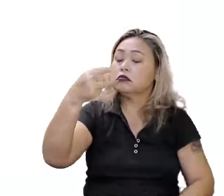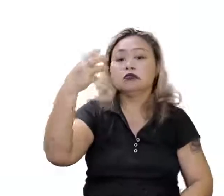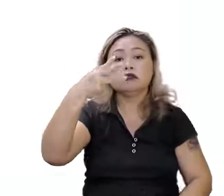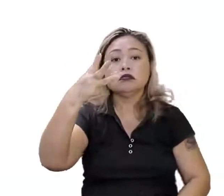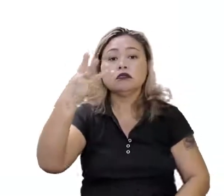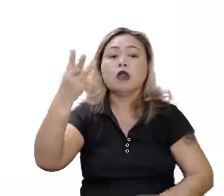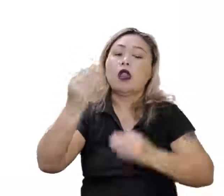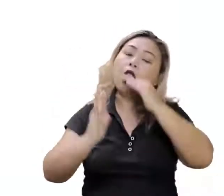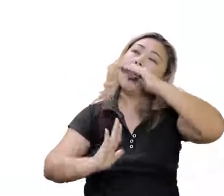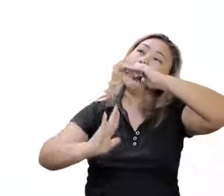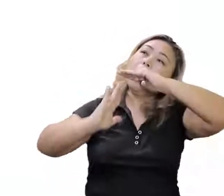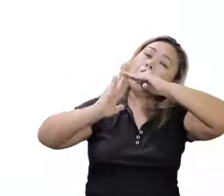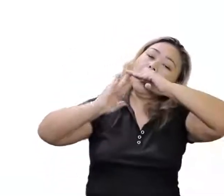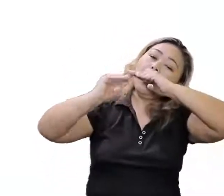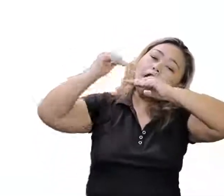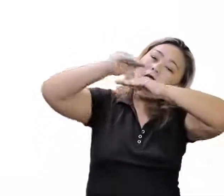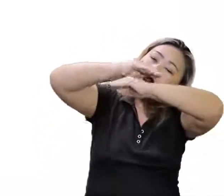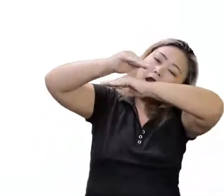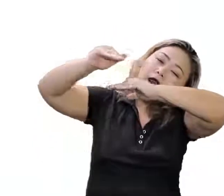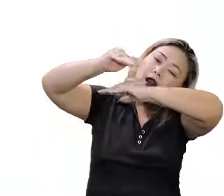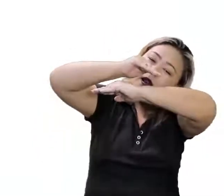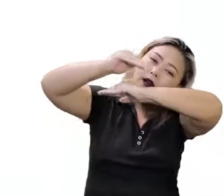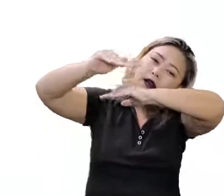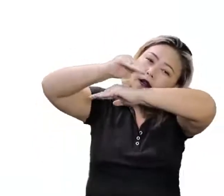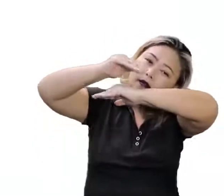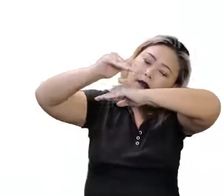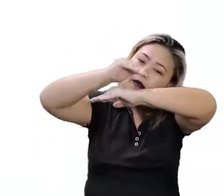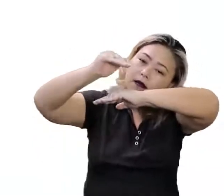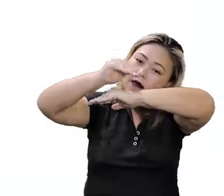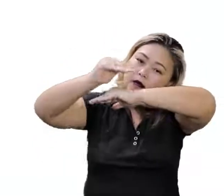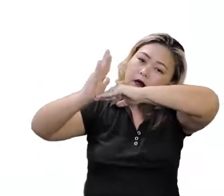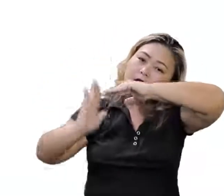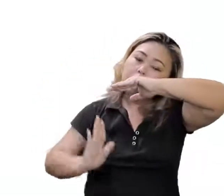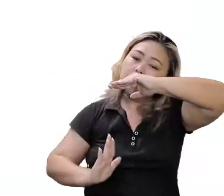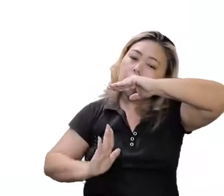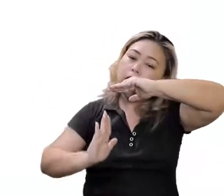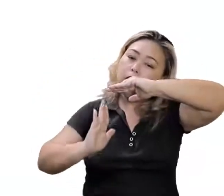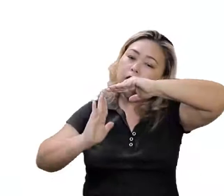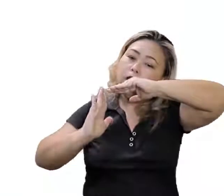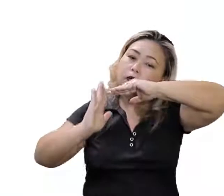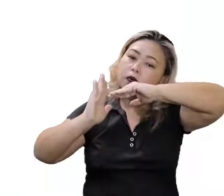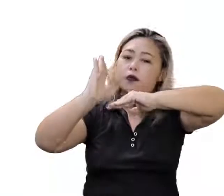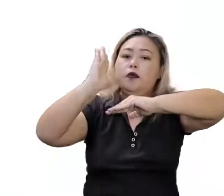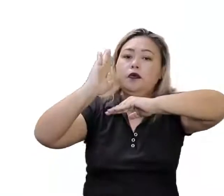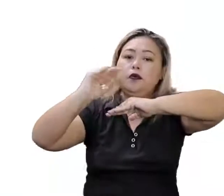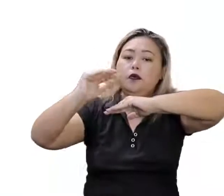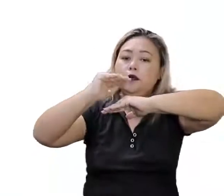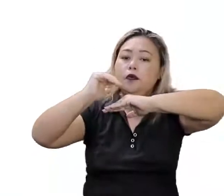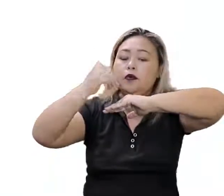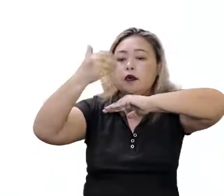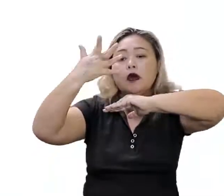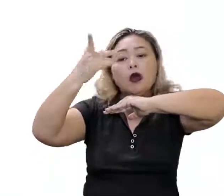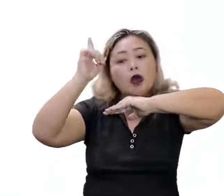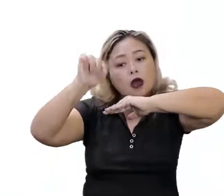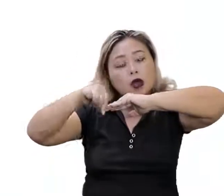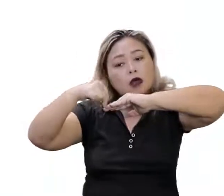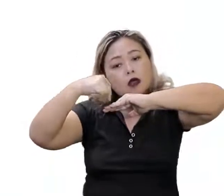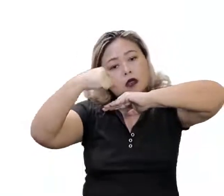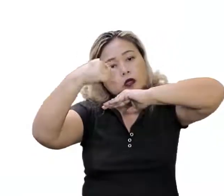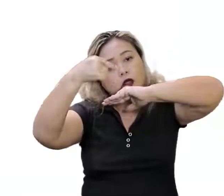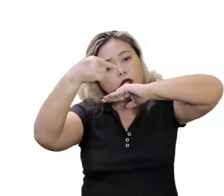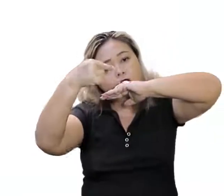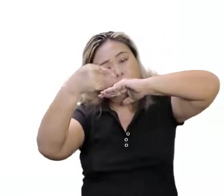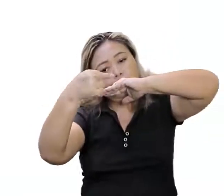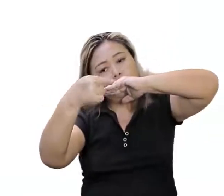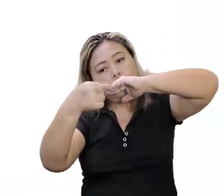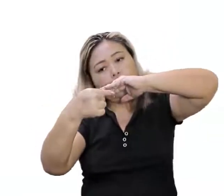os decompositores, professora, estão aí nessa coluna, na vertical. Por quê? Porque eles podem